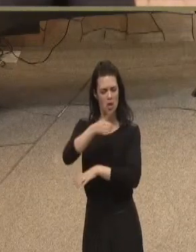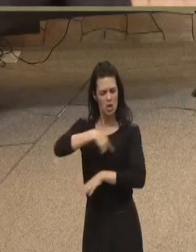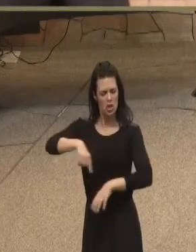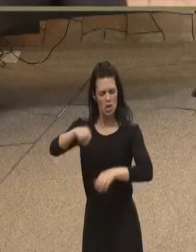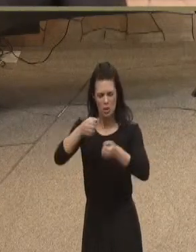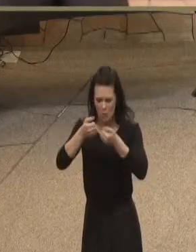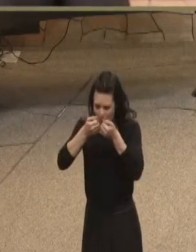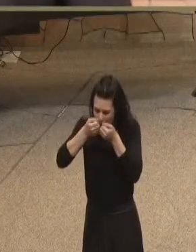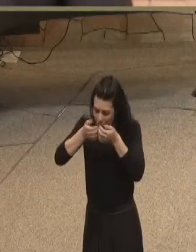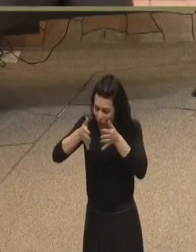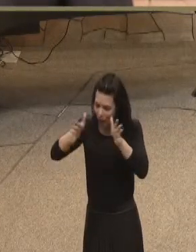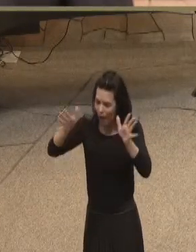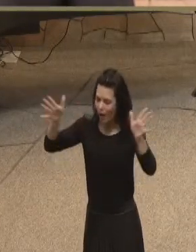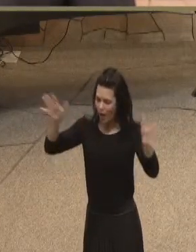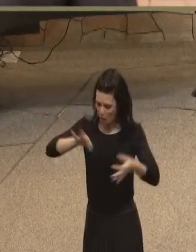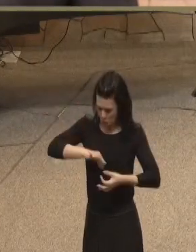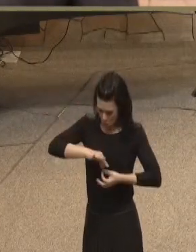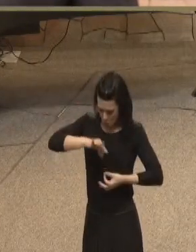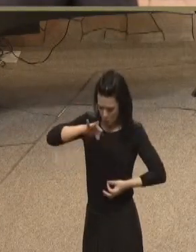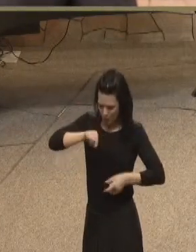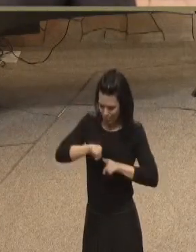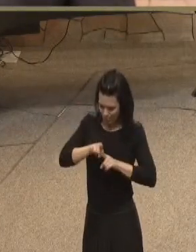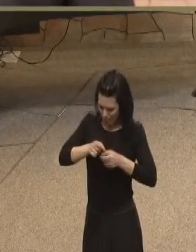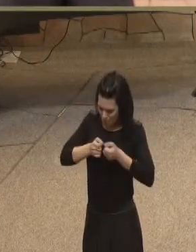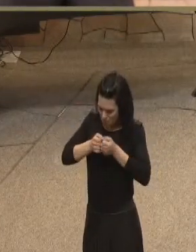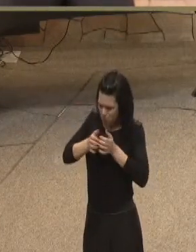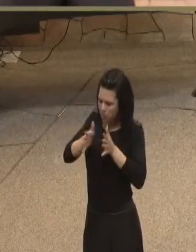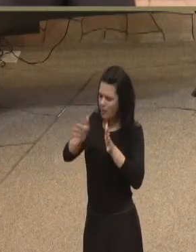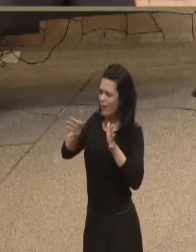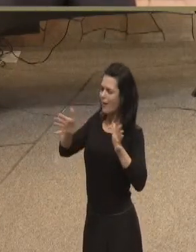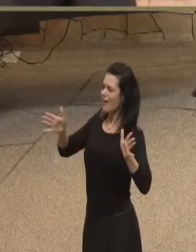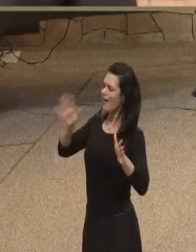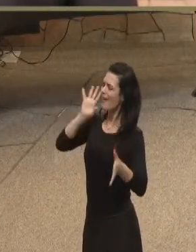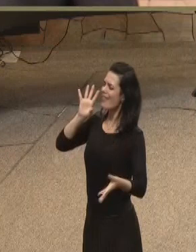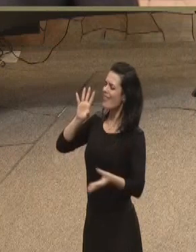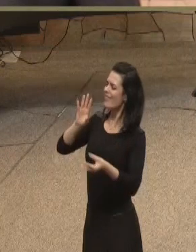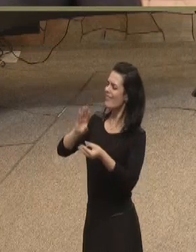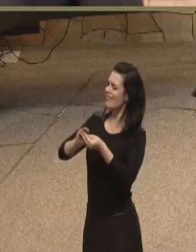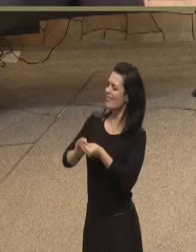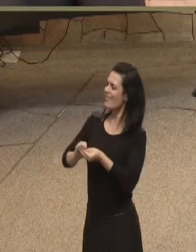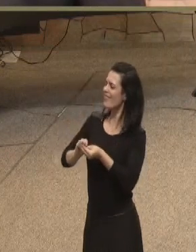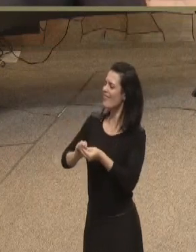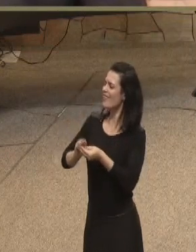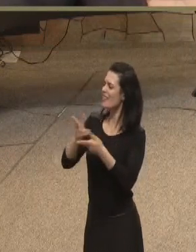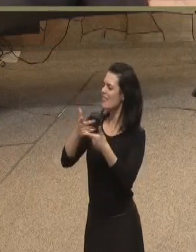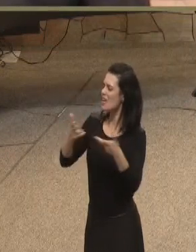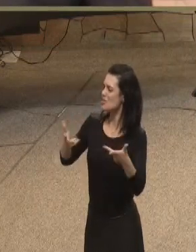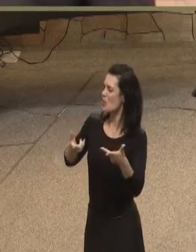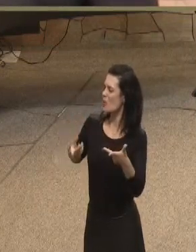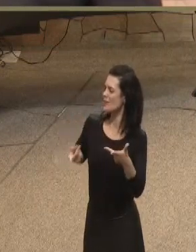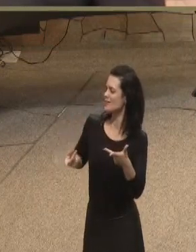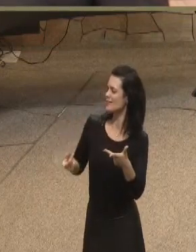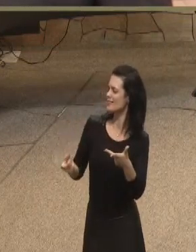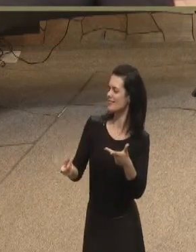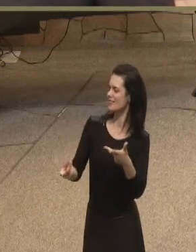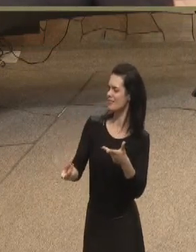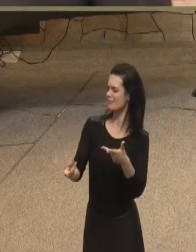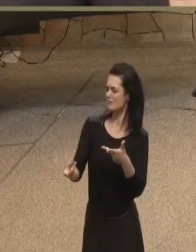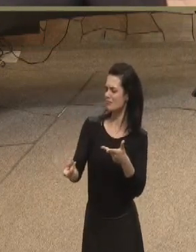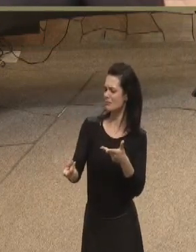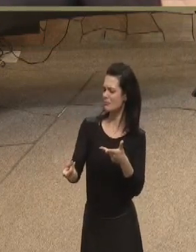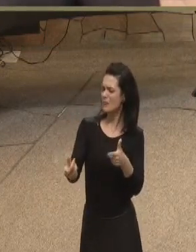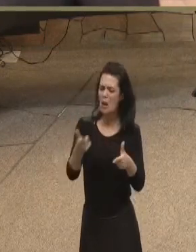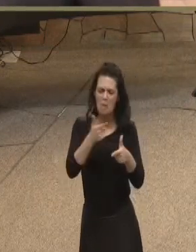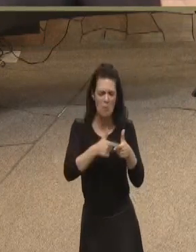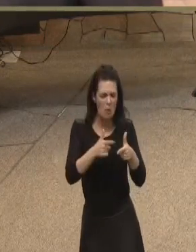ouvir espiritualmente as verdades eternas que o Senhor fala conosco. Remove de nós, ó